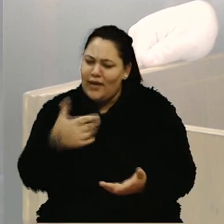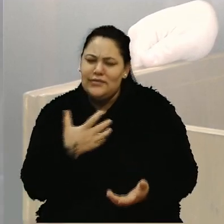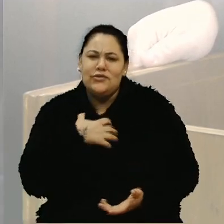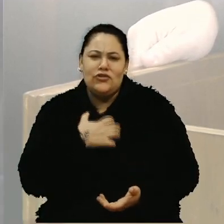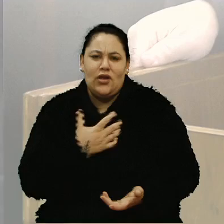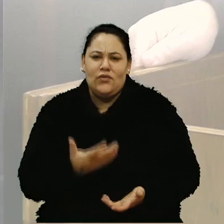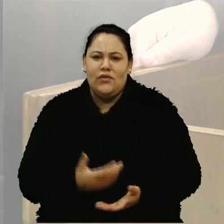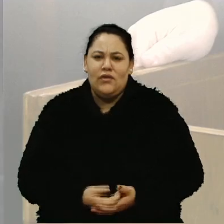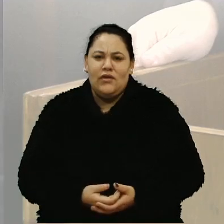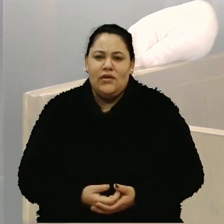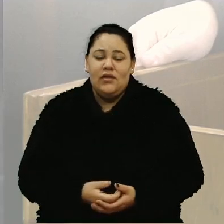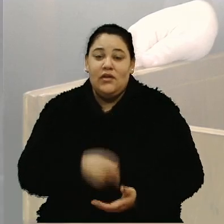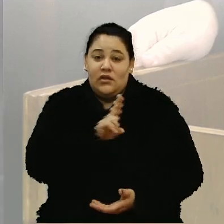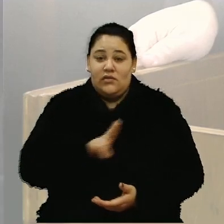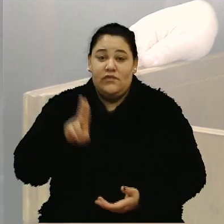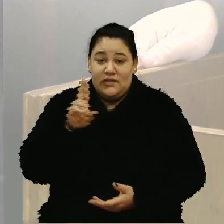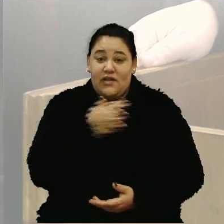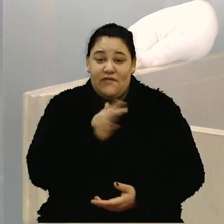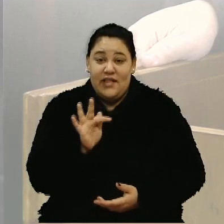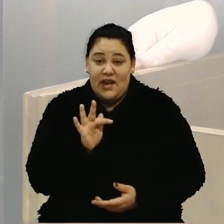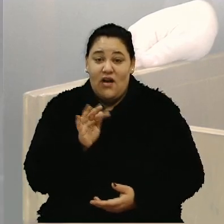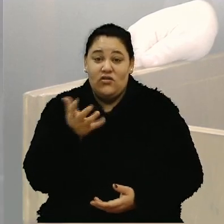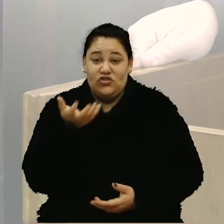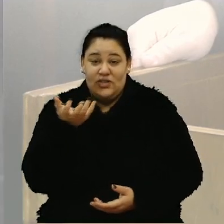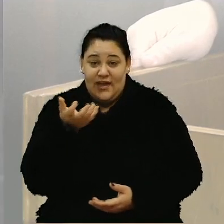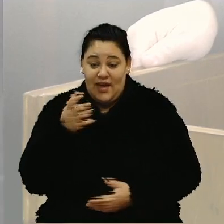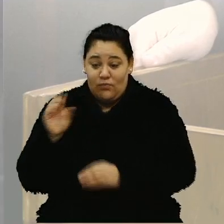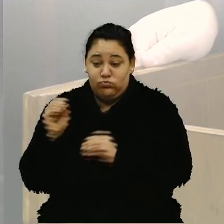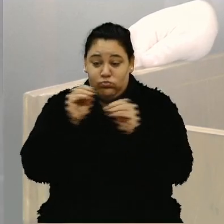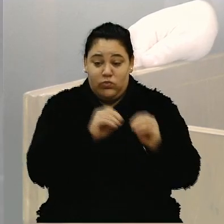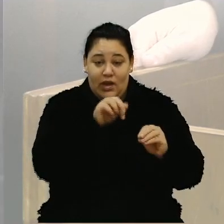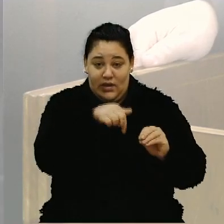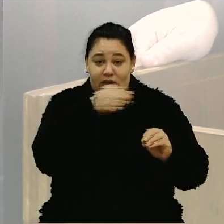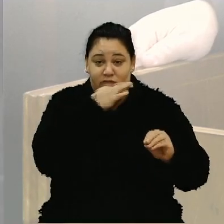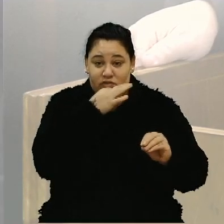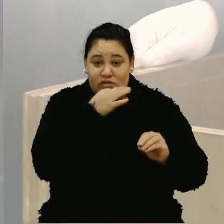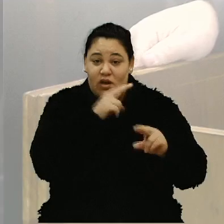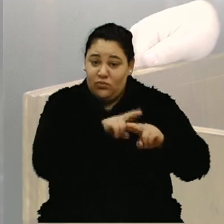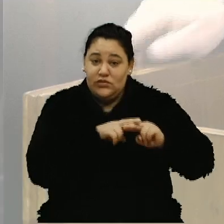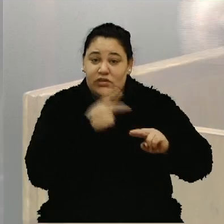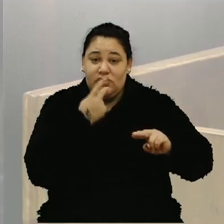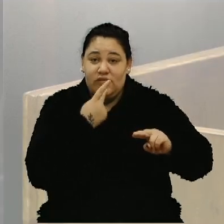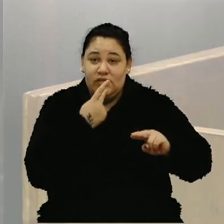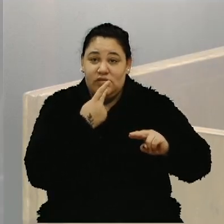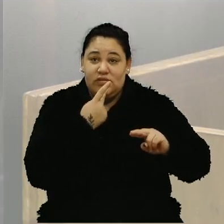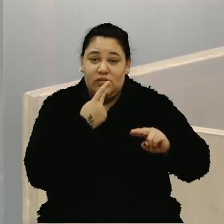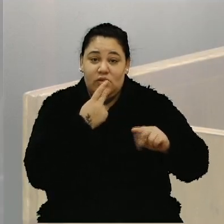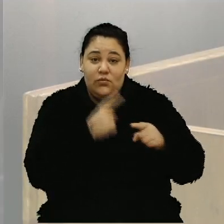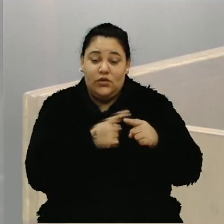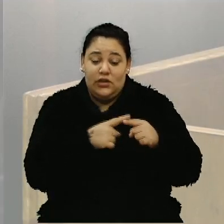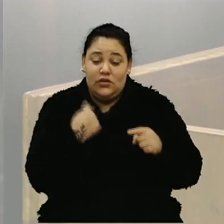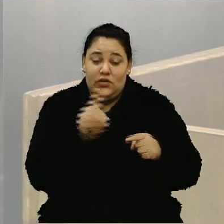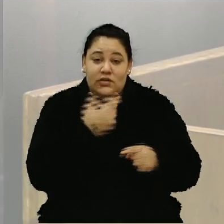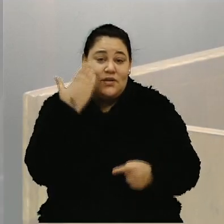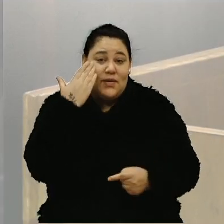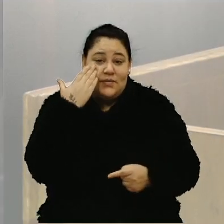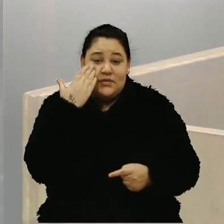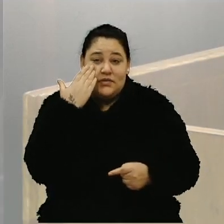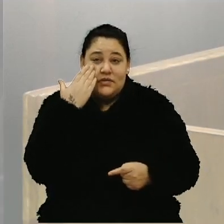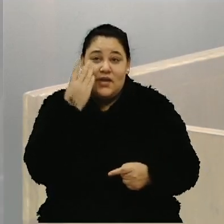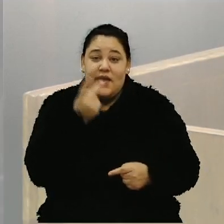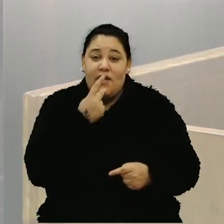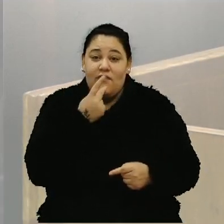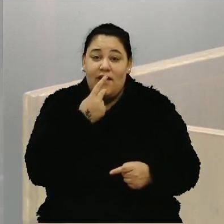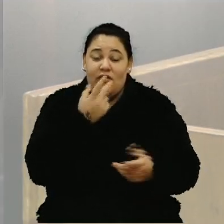E a Universidade Federal, quando a gente busca que ela venha para Caxias do Sul, é nesse sentido, porque nós sabemos, e falava eu que eu quero deixar